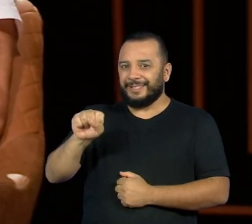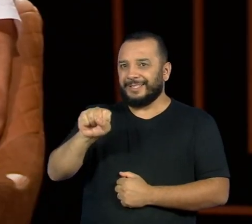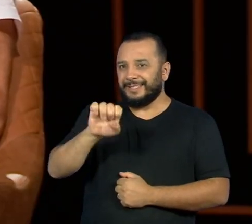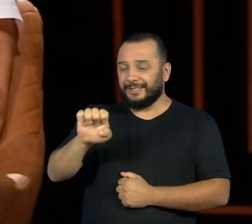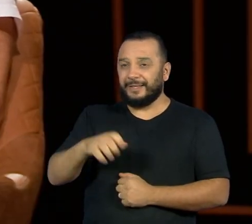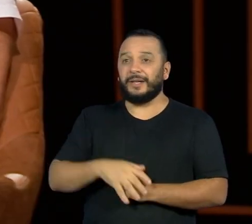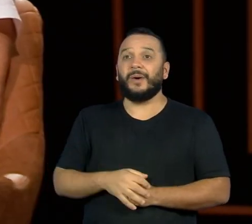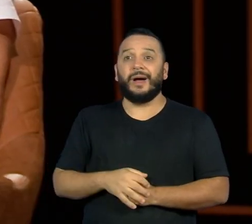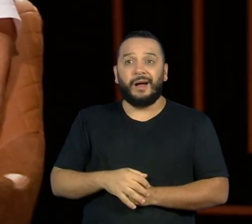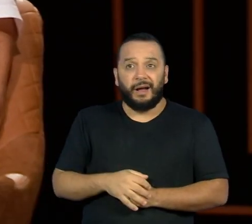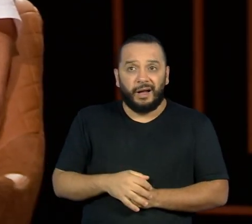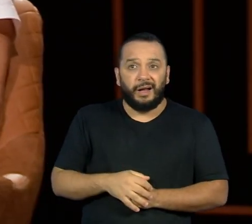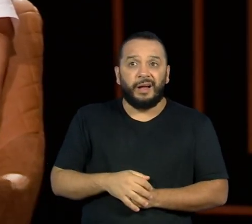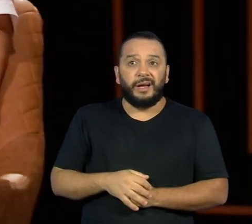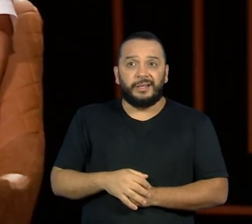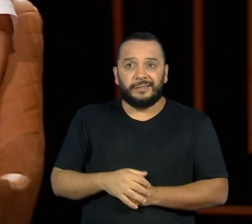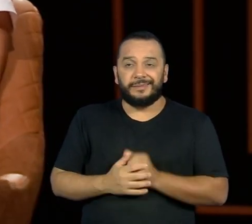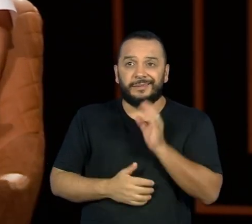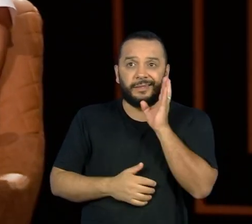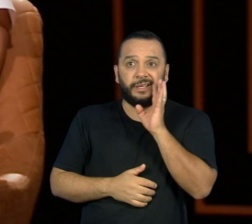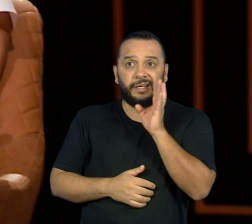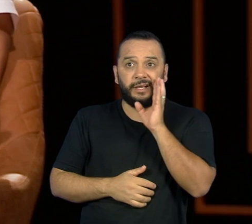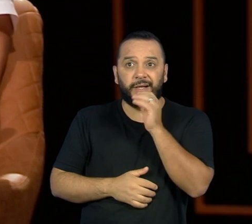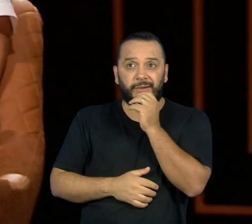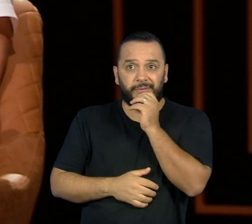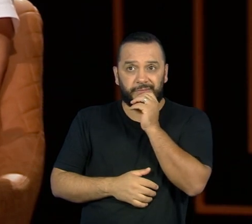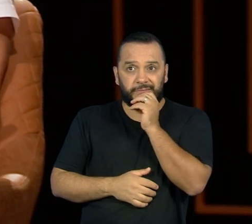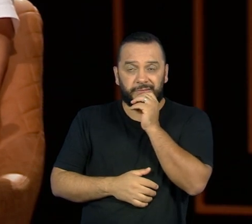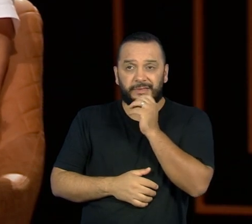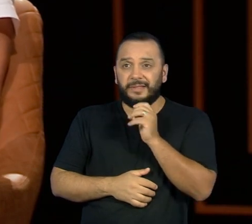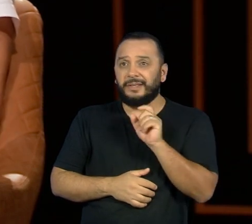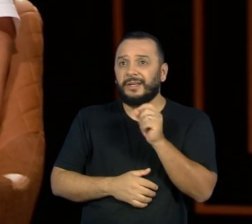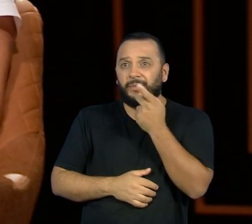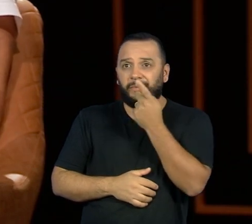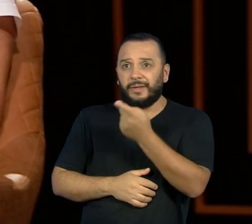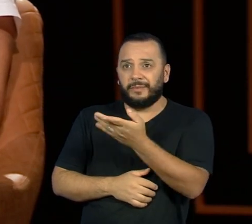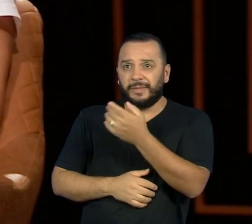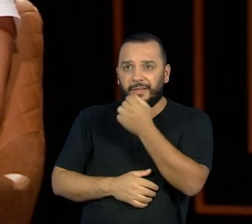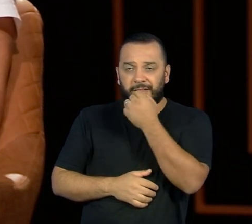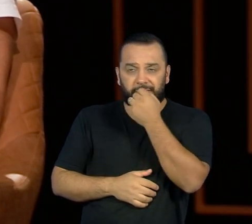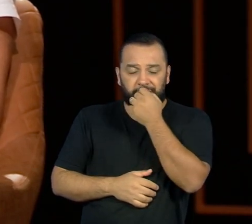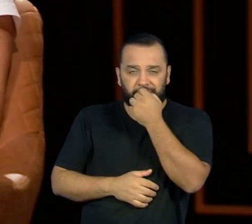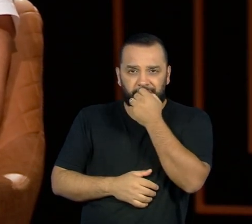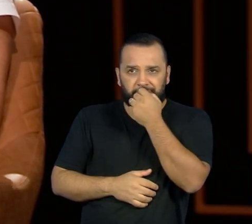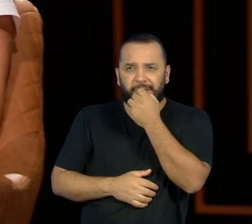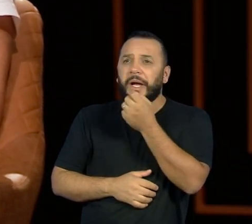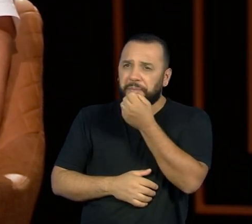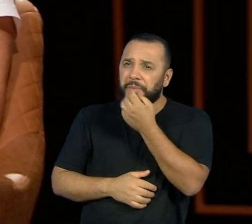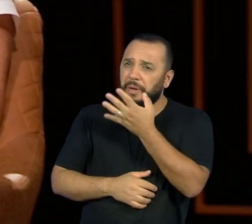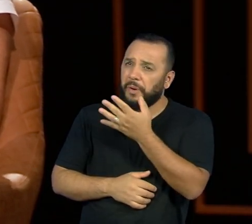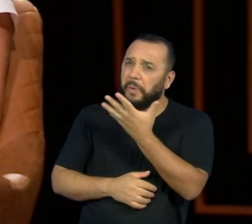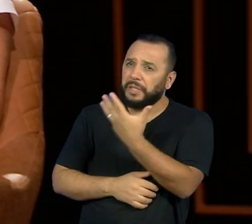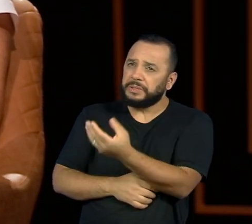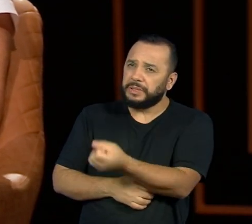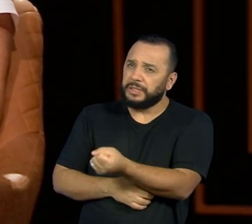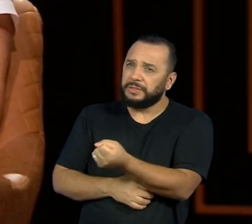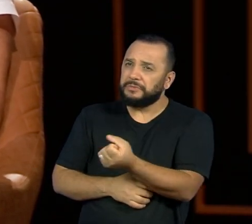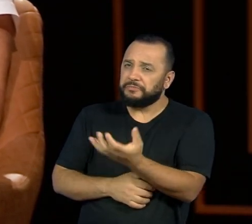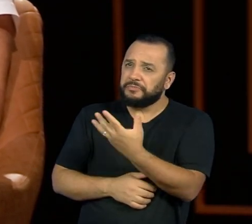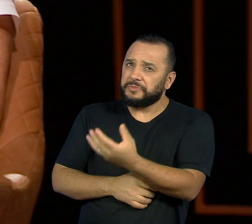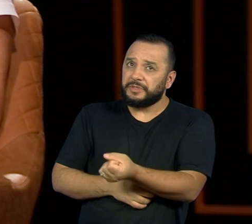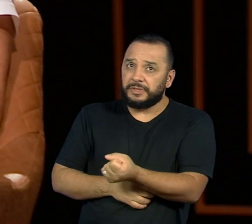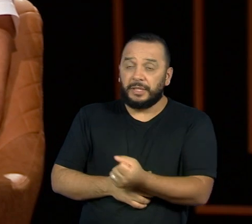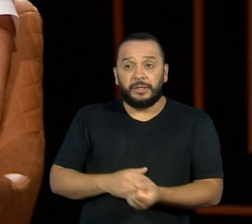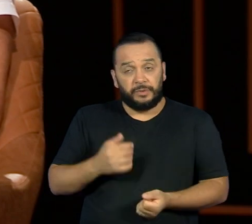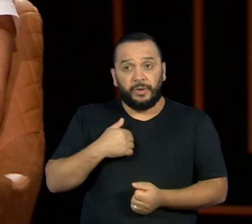E assim na frente dela, o que eu vou falar para essa mulher, né? Então, eu falei, tá, vamos fazer. Ela falou, então,